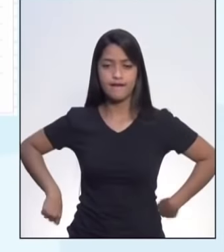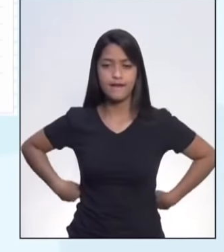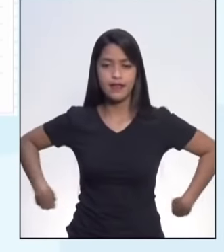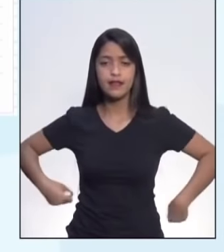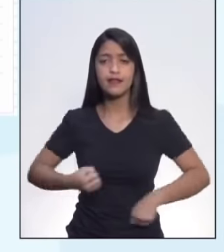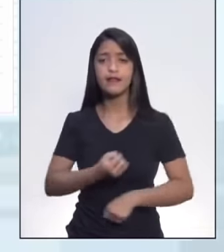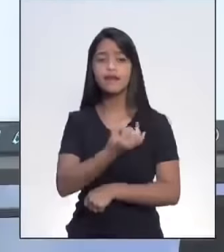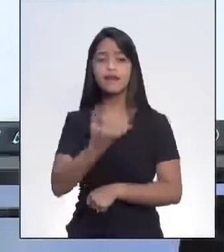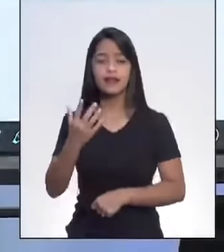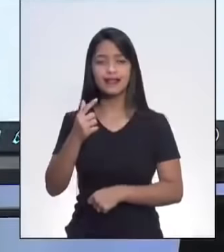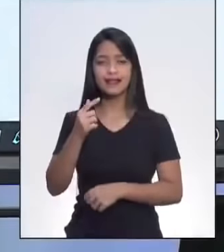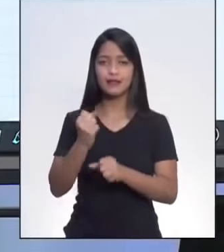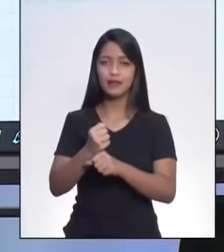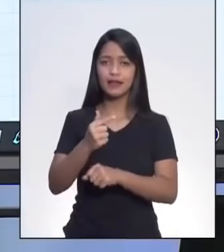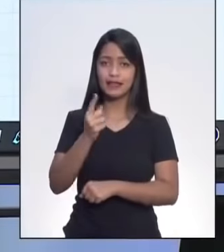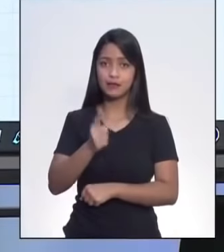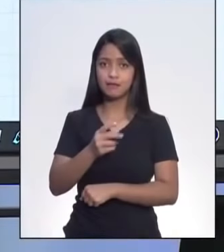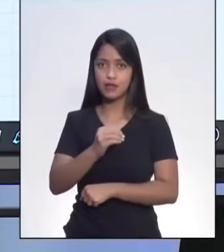aí